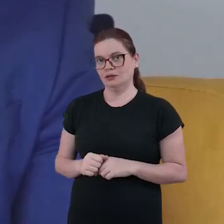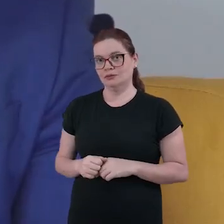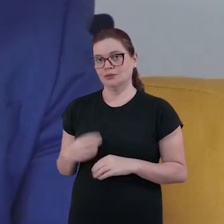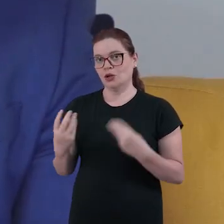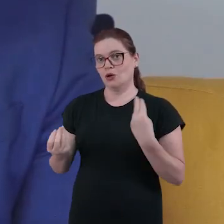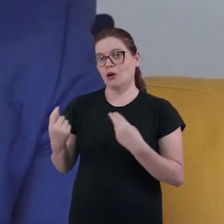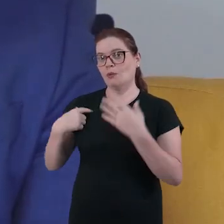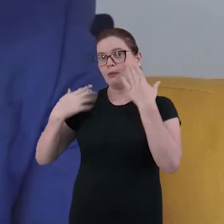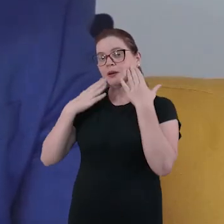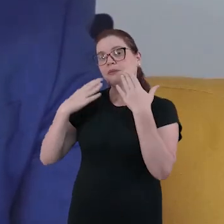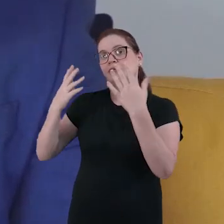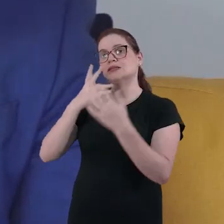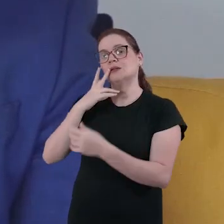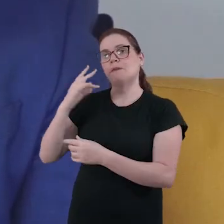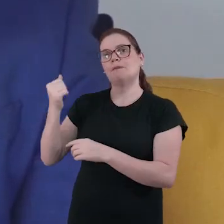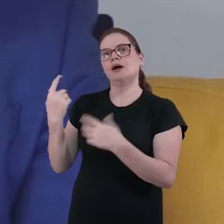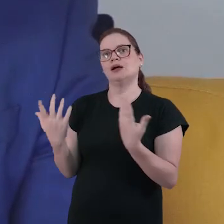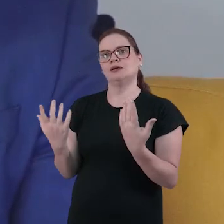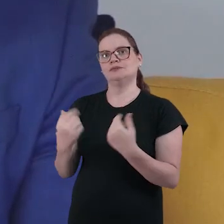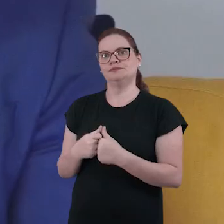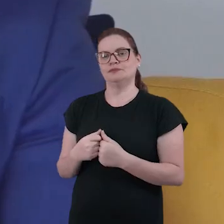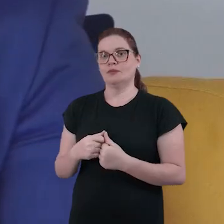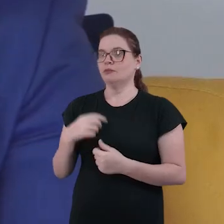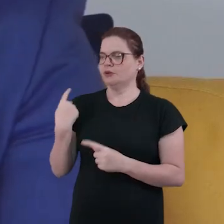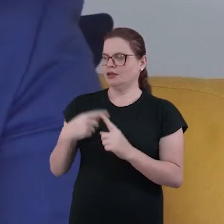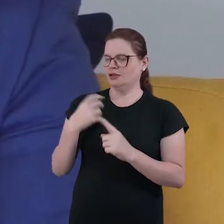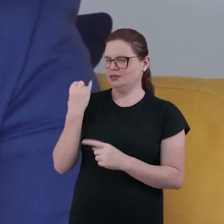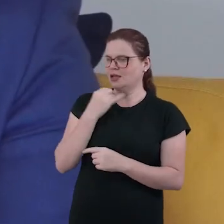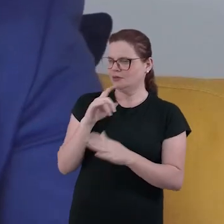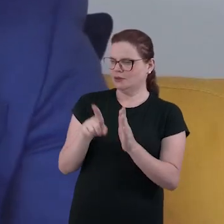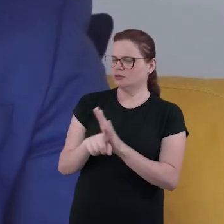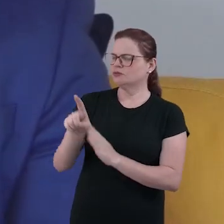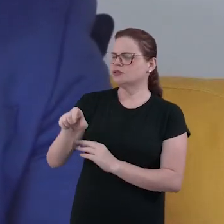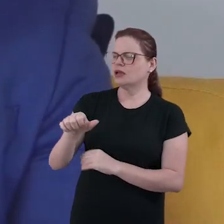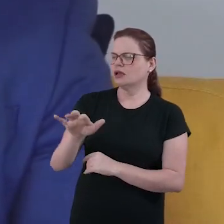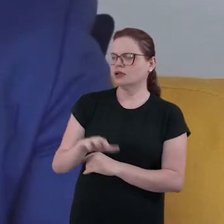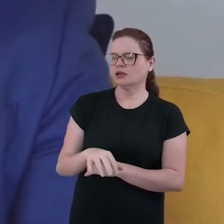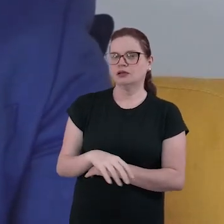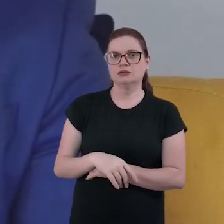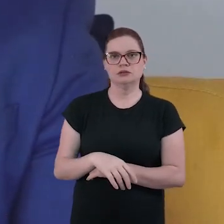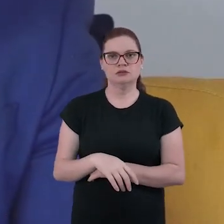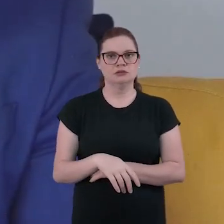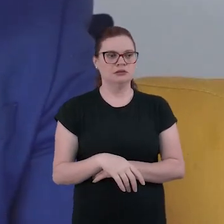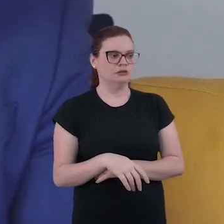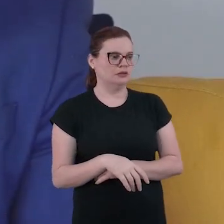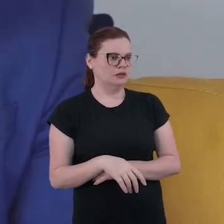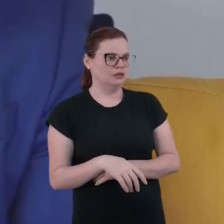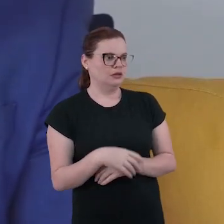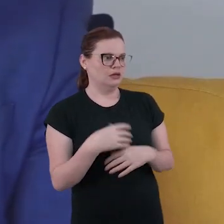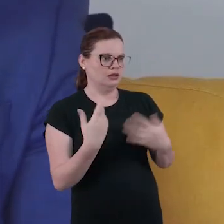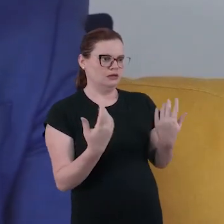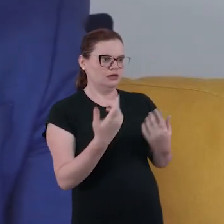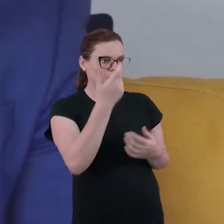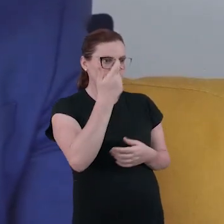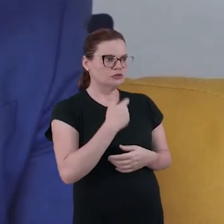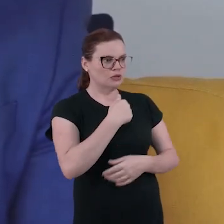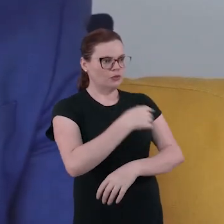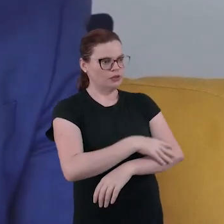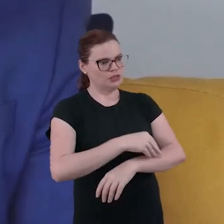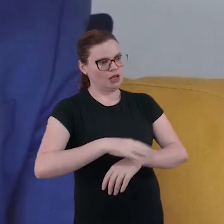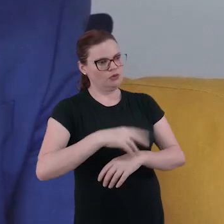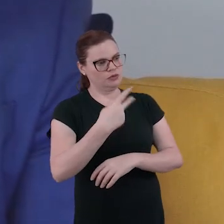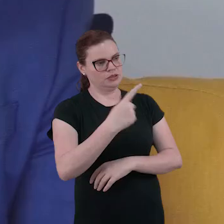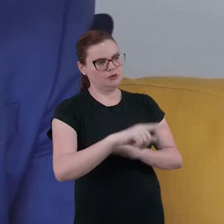E Jacó, ele responde aquela pergunta: quem és tu, meu filho? O pai pergunta, e Jacó diz ao pai: